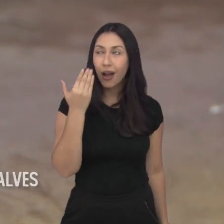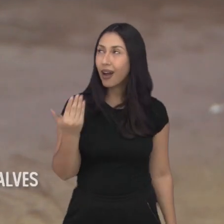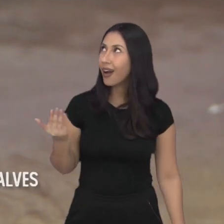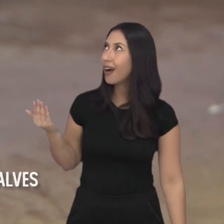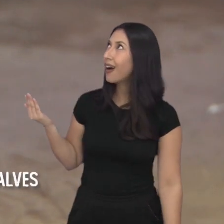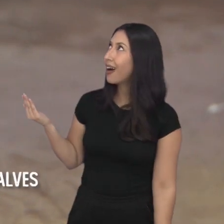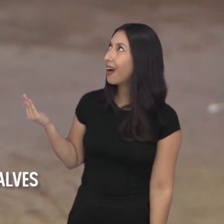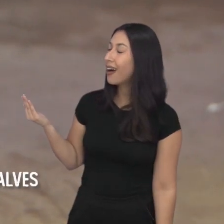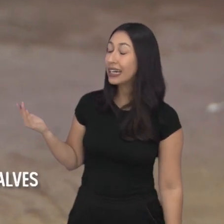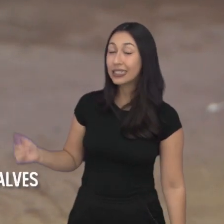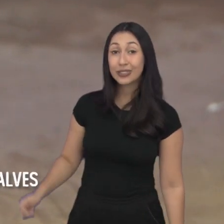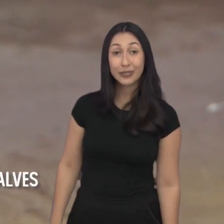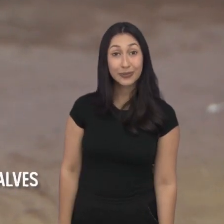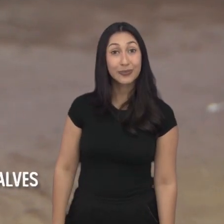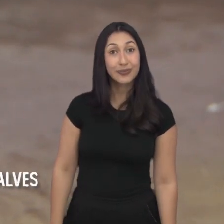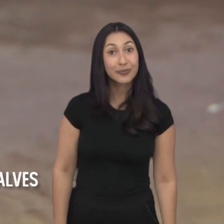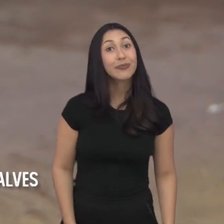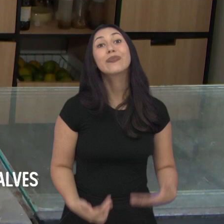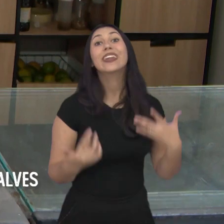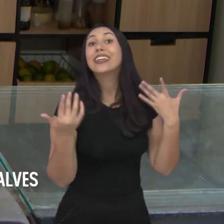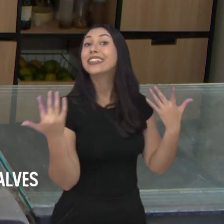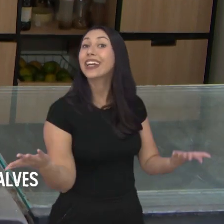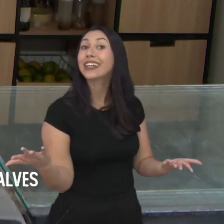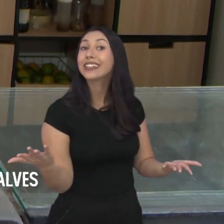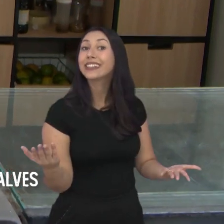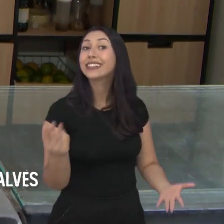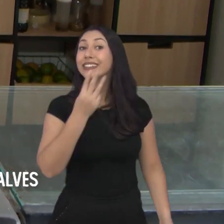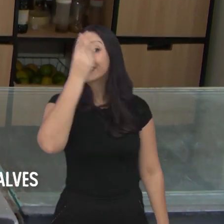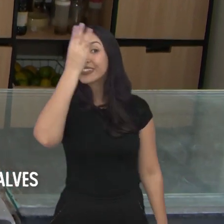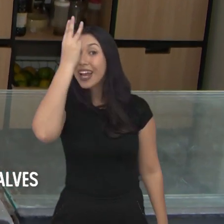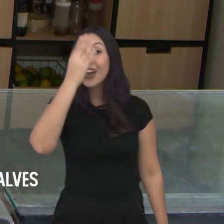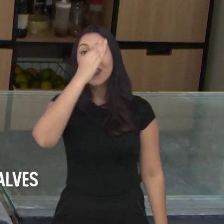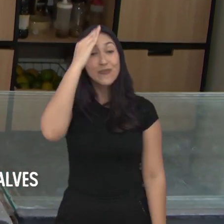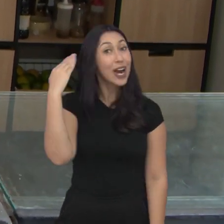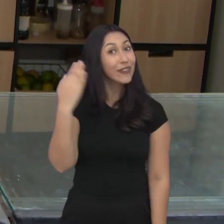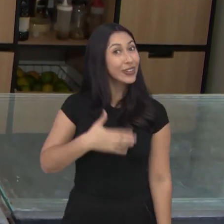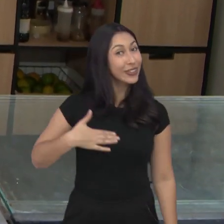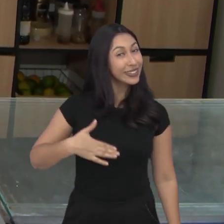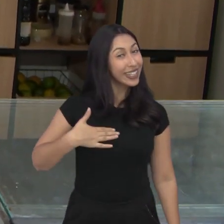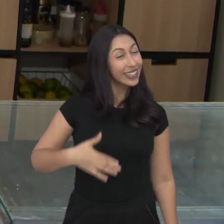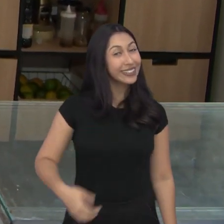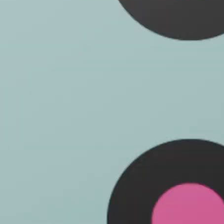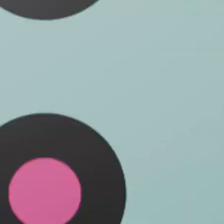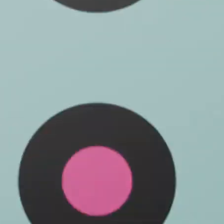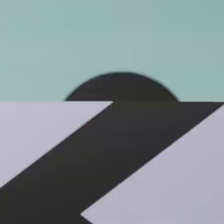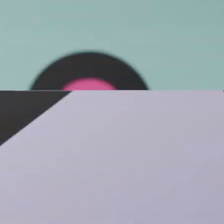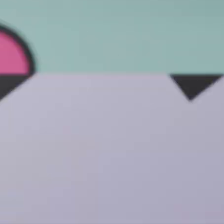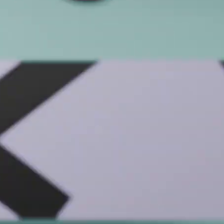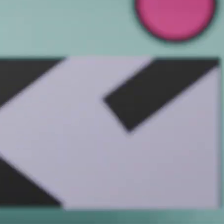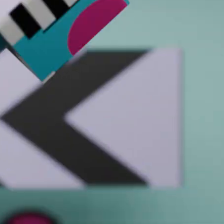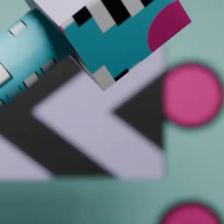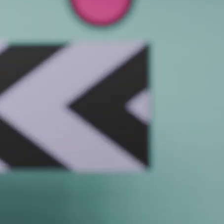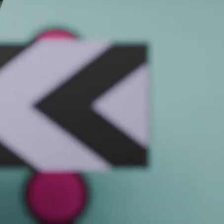uma olhada na transformação dessa bebida. E aí, Thiago? E aí, Marvin? Gostaram?